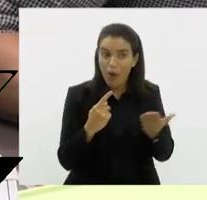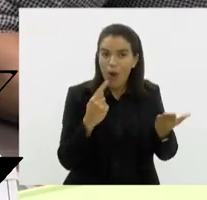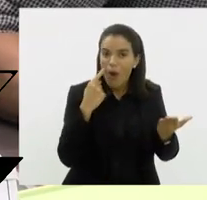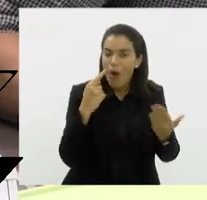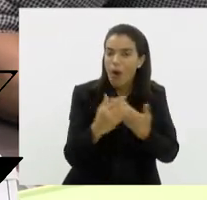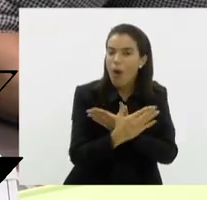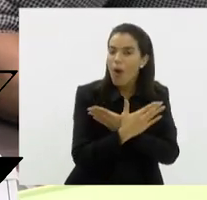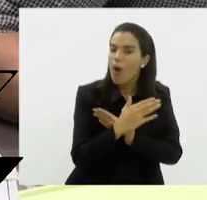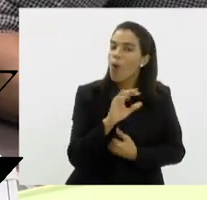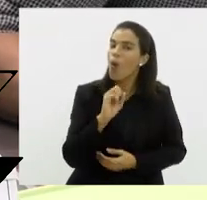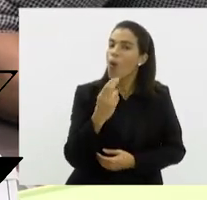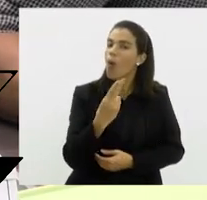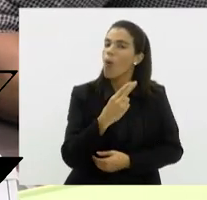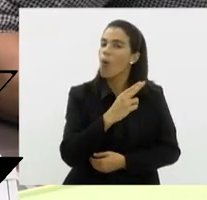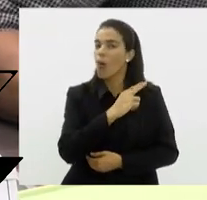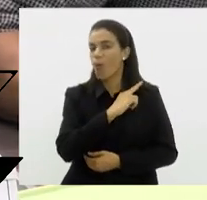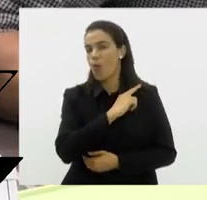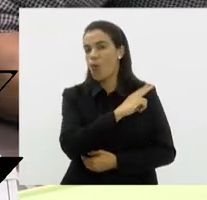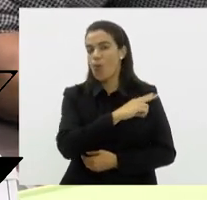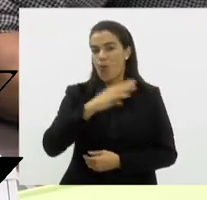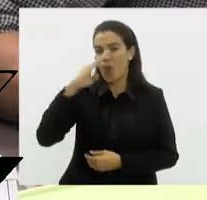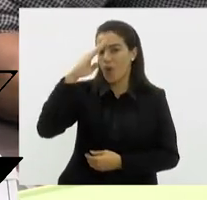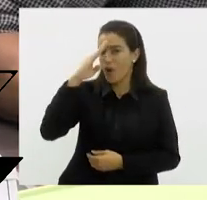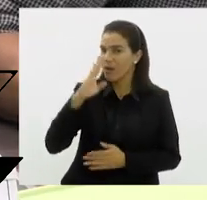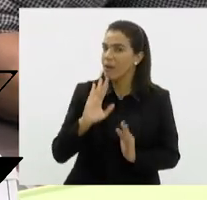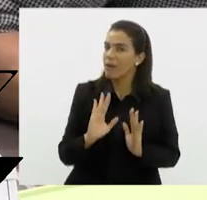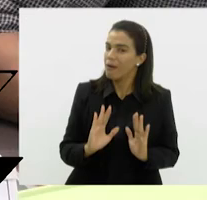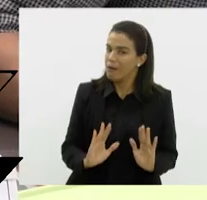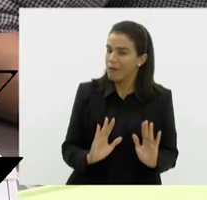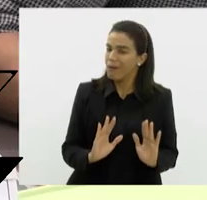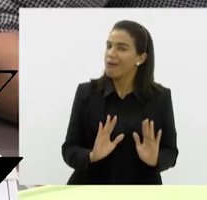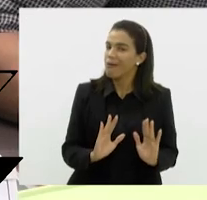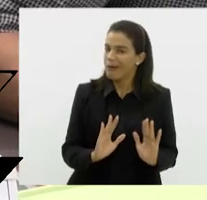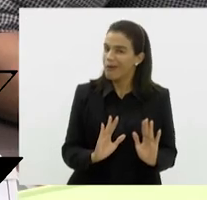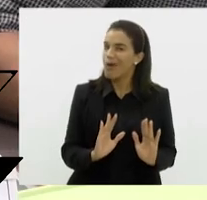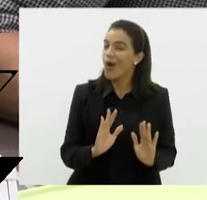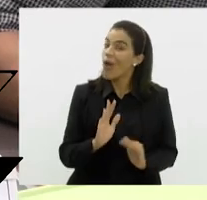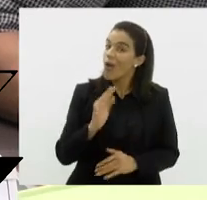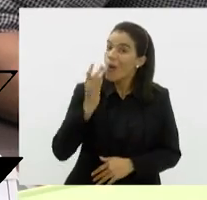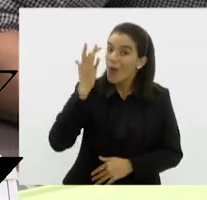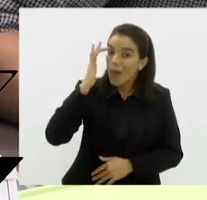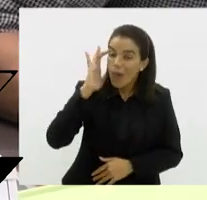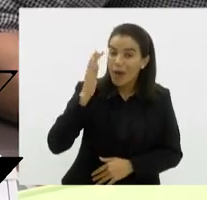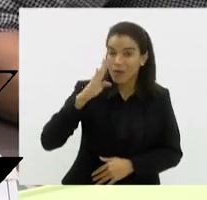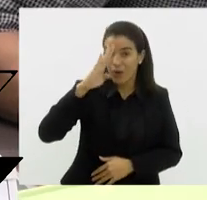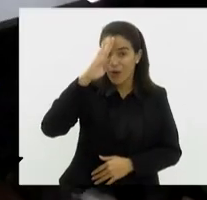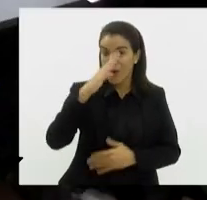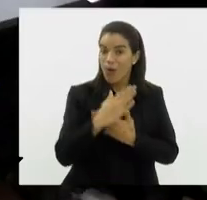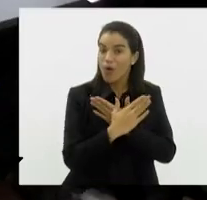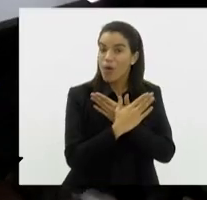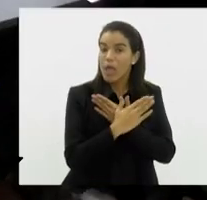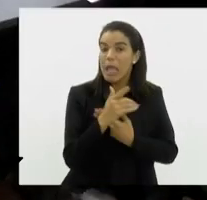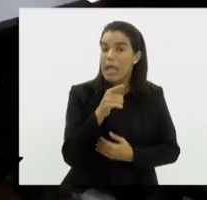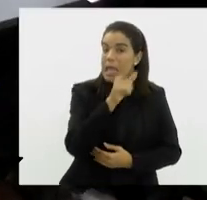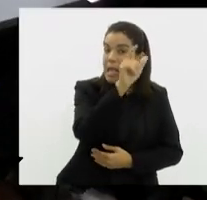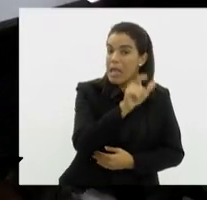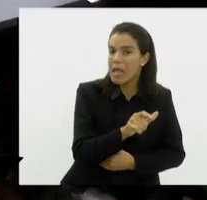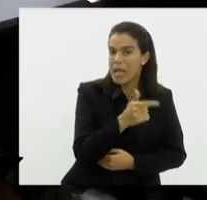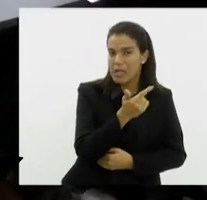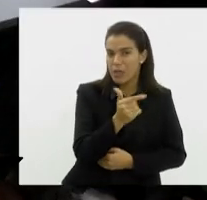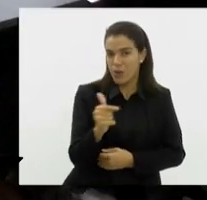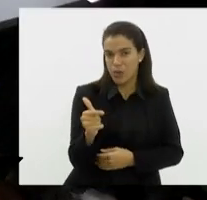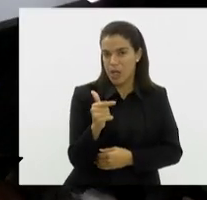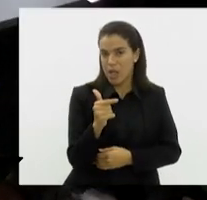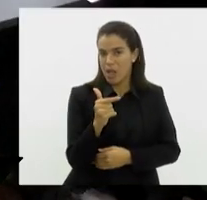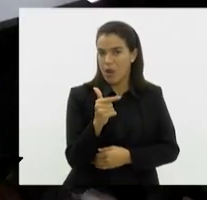é o coronel. Né? O coronel. Não, o coronel. Já é antigo. Acho que o coronel quis te dizer que ele não teria como interferir